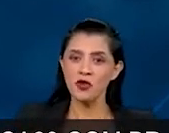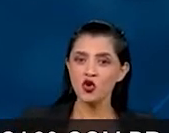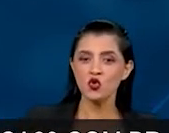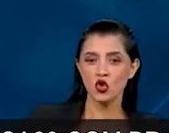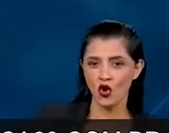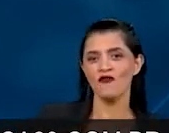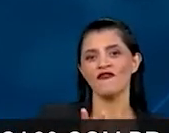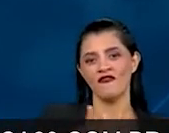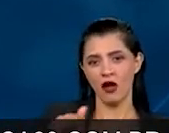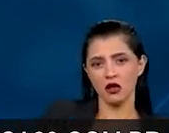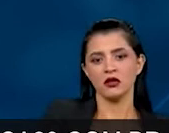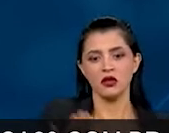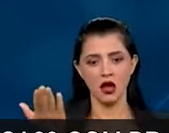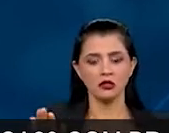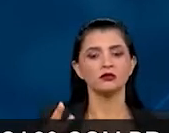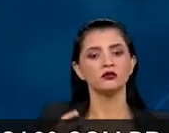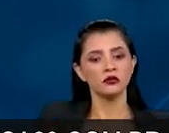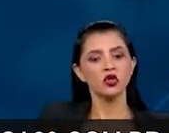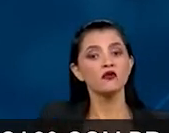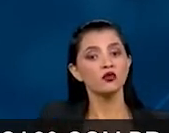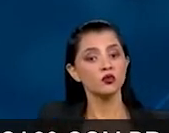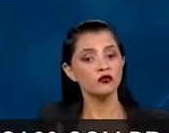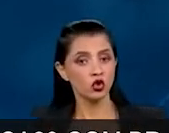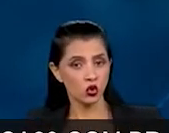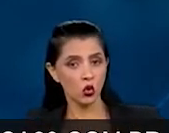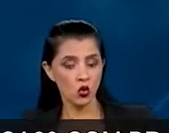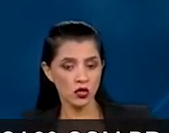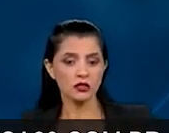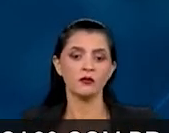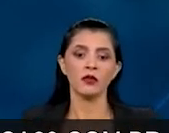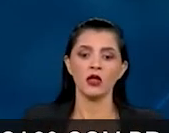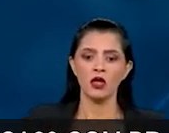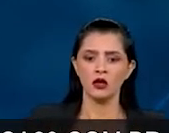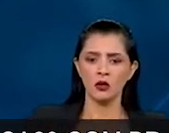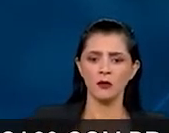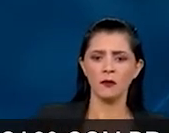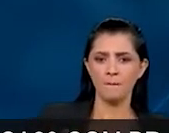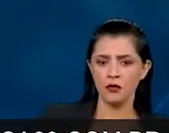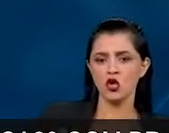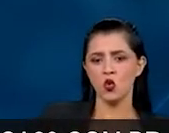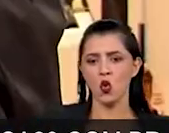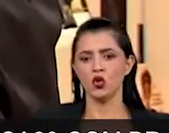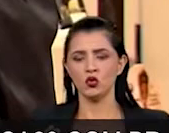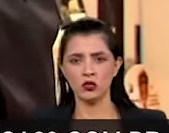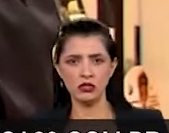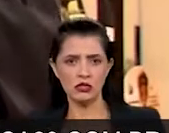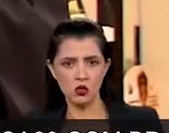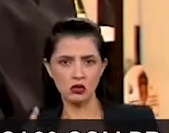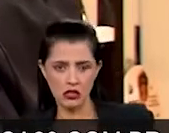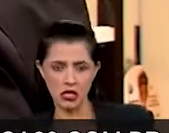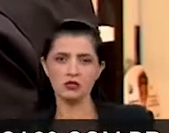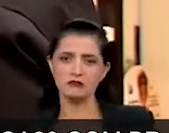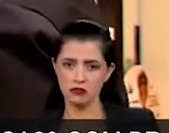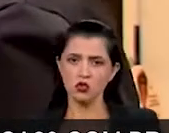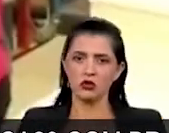acumulado de 2022, o saldo é de mais de 1 milhão e 850 mil empregos. No mês de